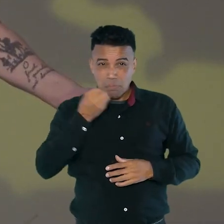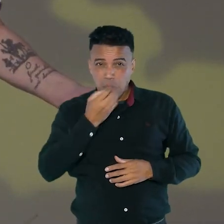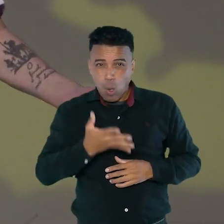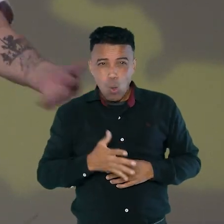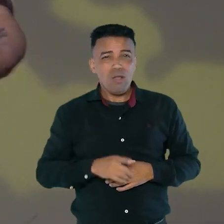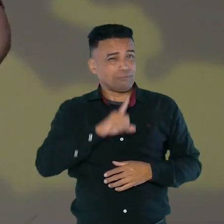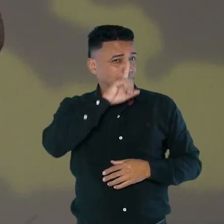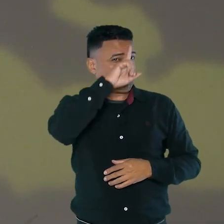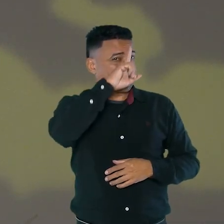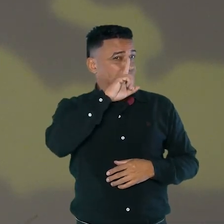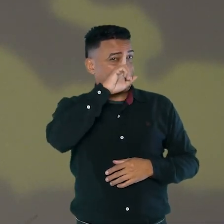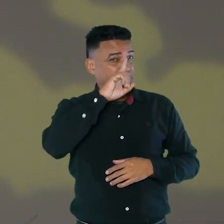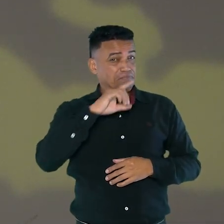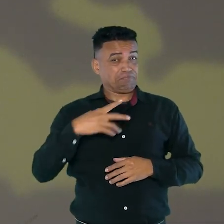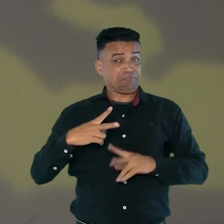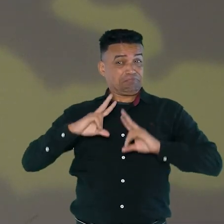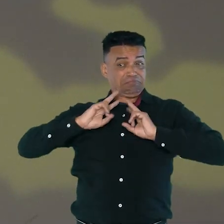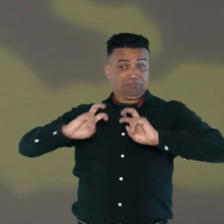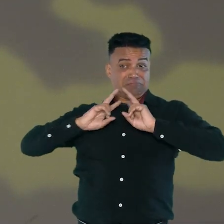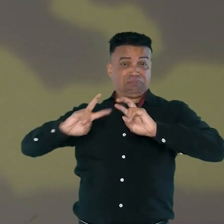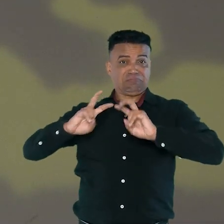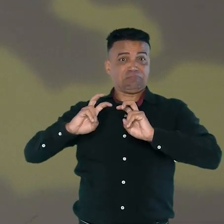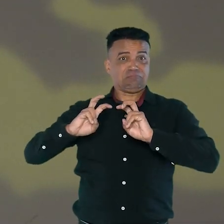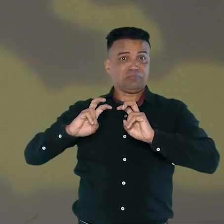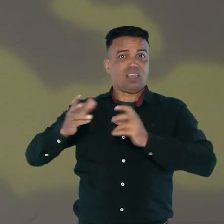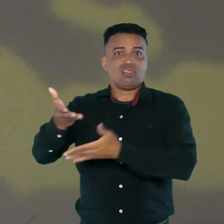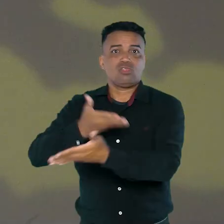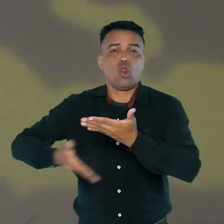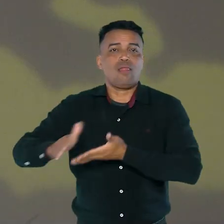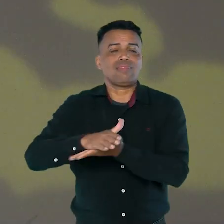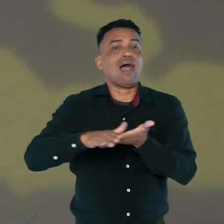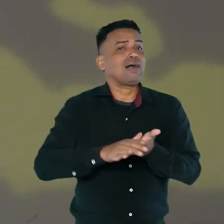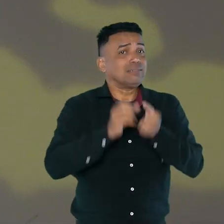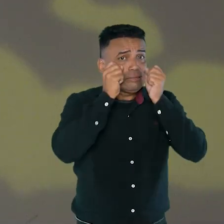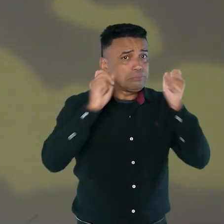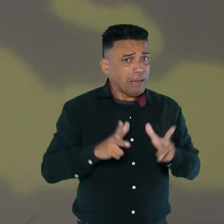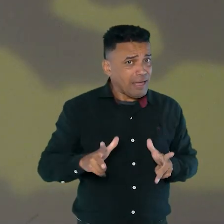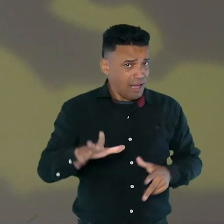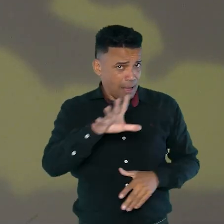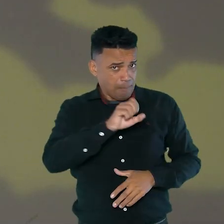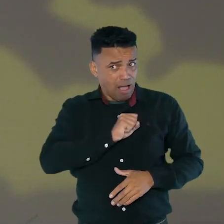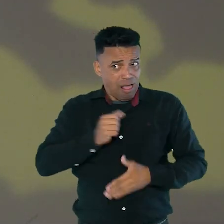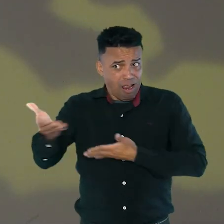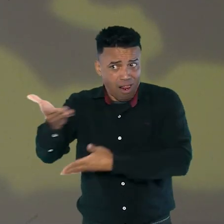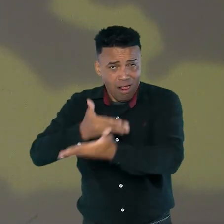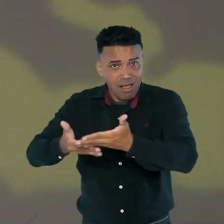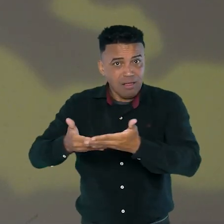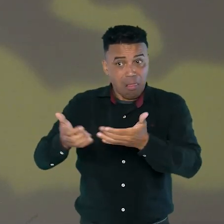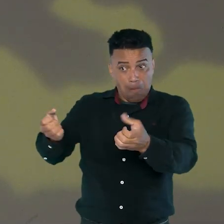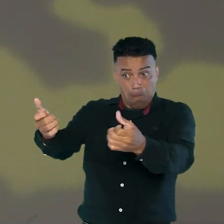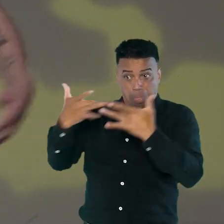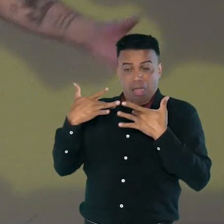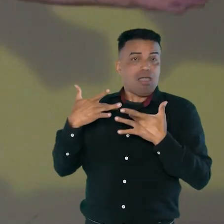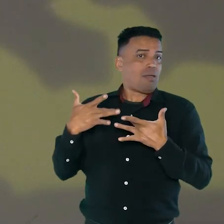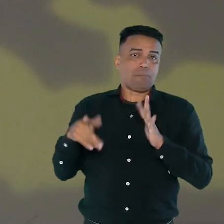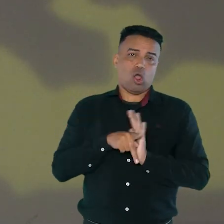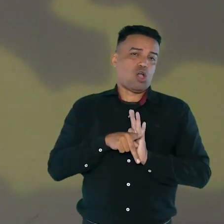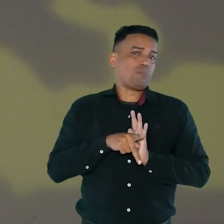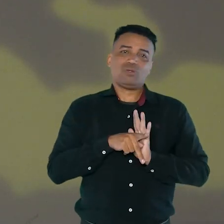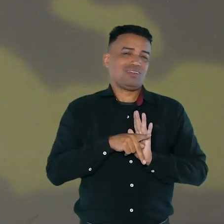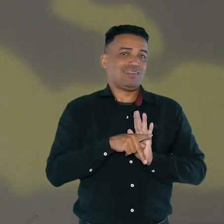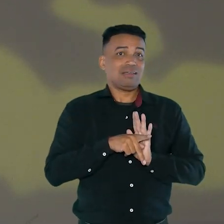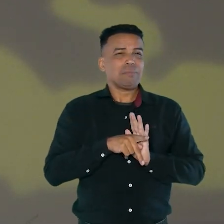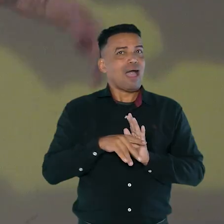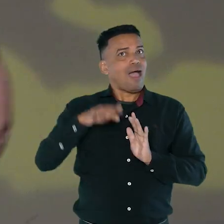são perigosas. Sugam energia e não dão nada em troca. Fique esperto, amar o próximo não é abandonar a si mesmo. E para